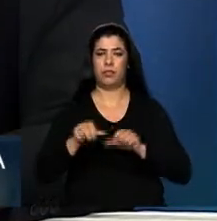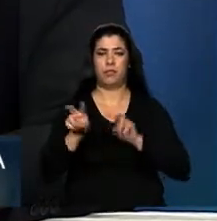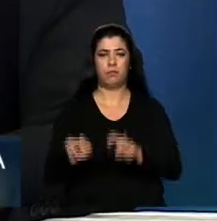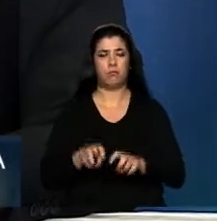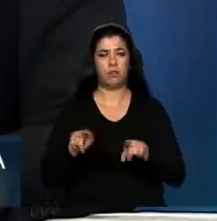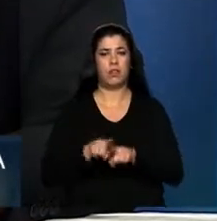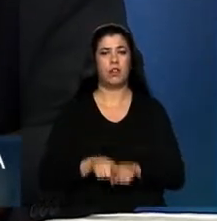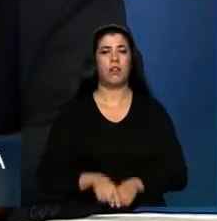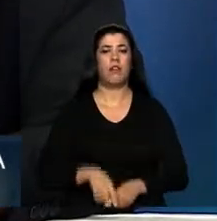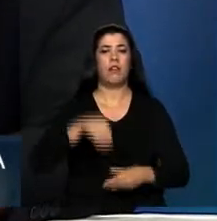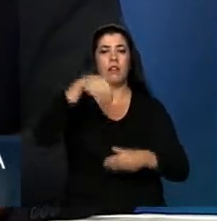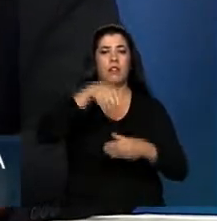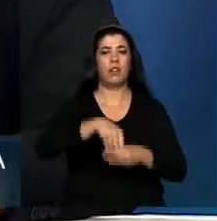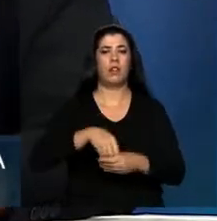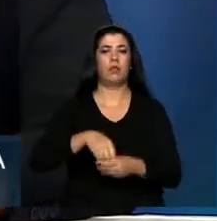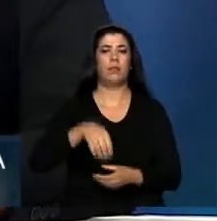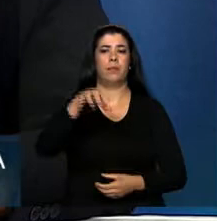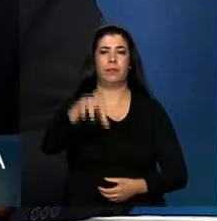concepção